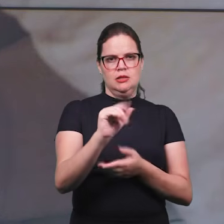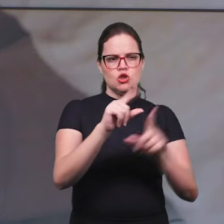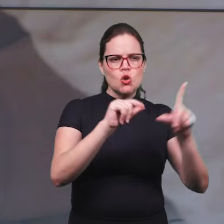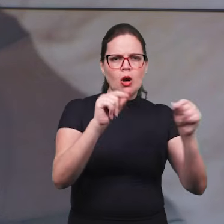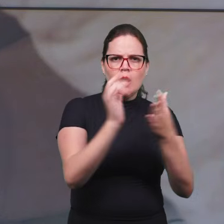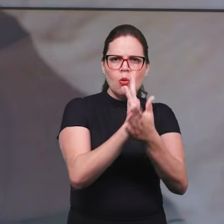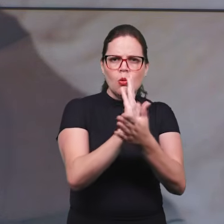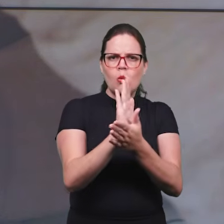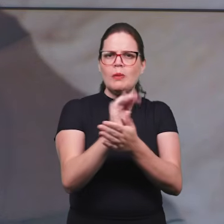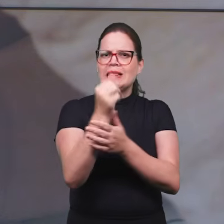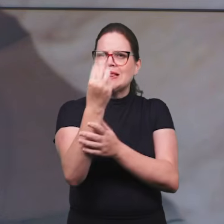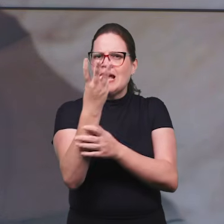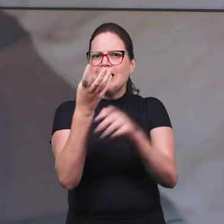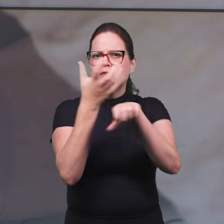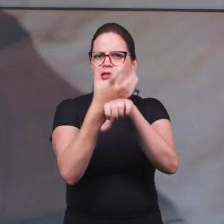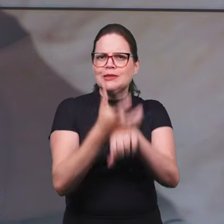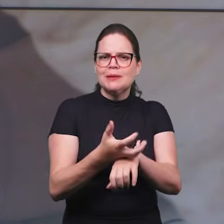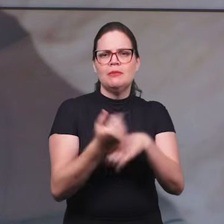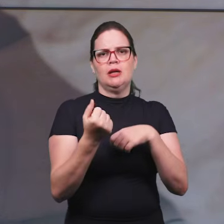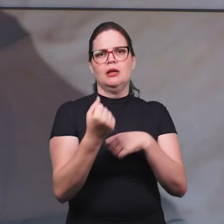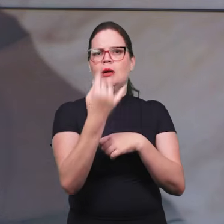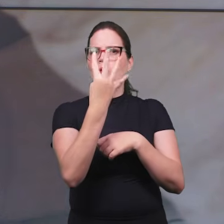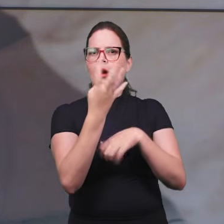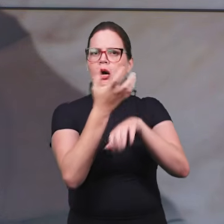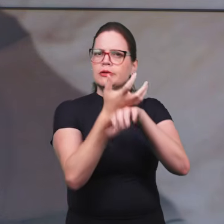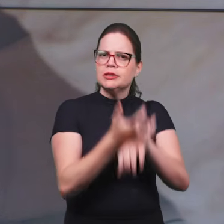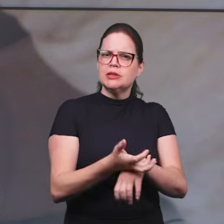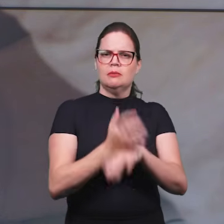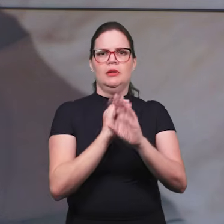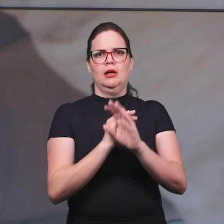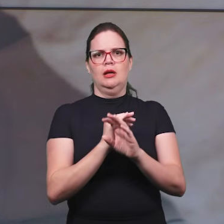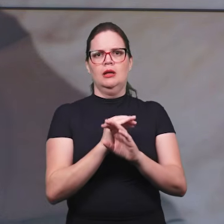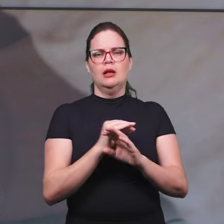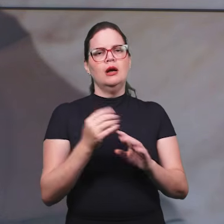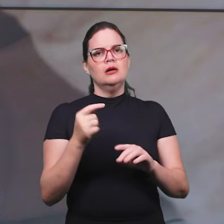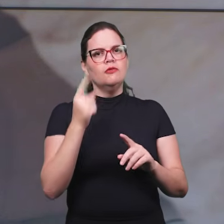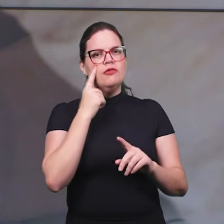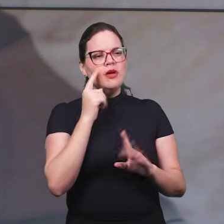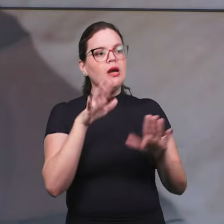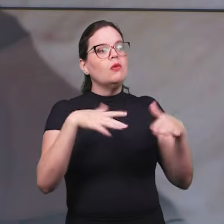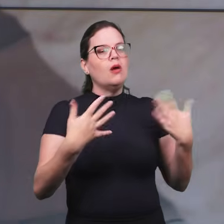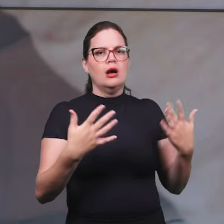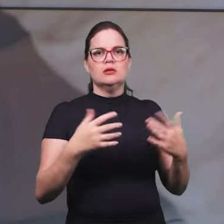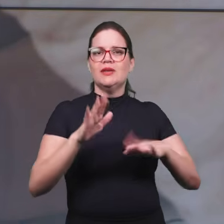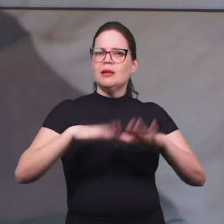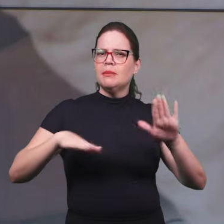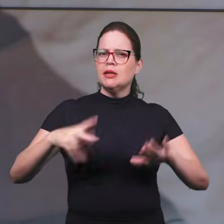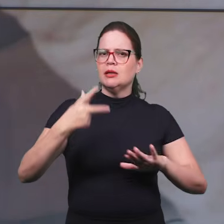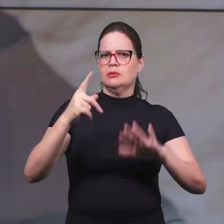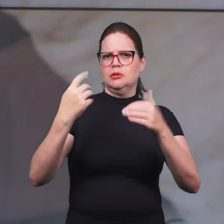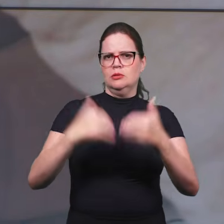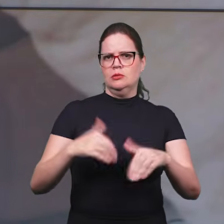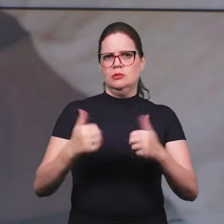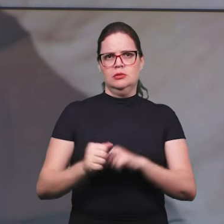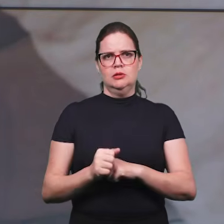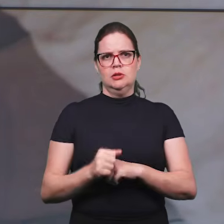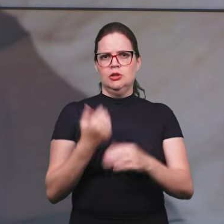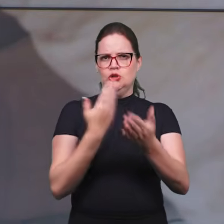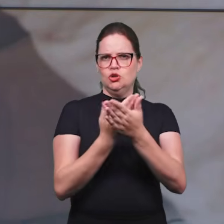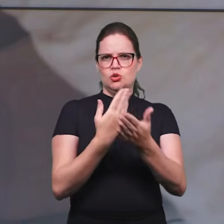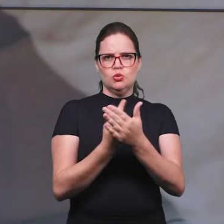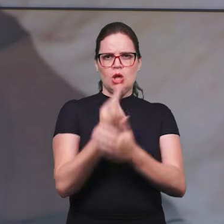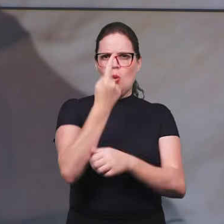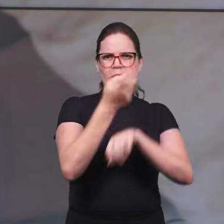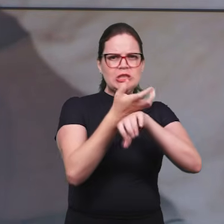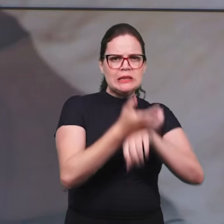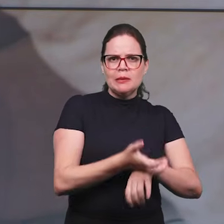poucas matérias, 3 a 4 matérias por dia, a depender do seu concurso específico, pode ser até um pouco menos, tá? Estuda